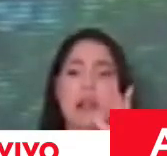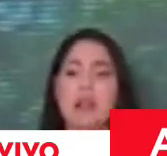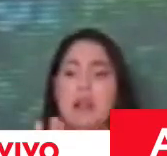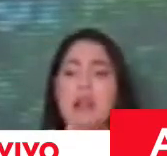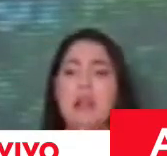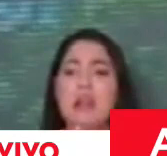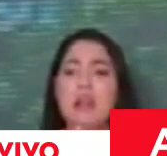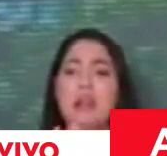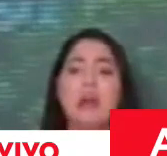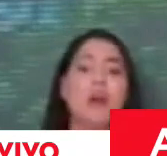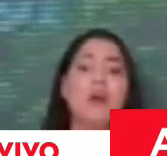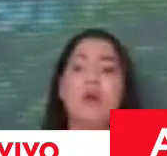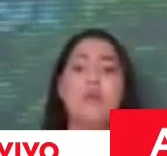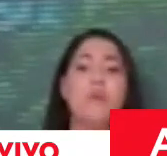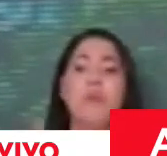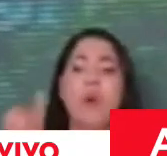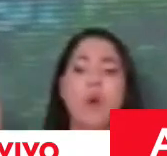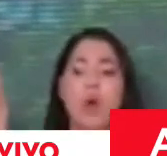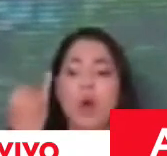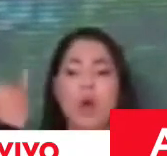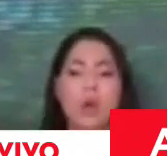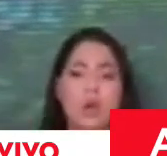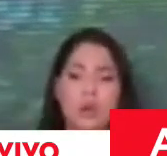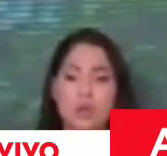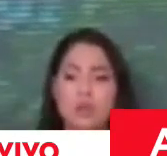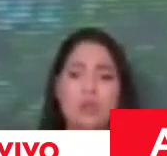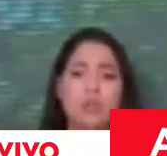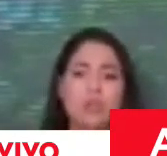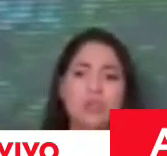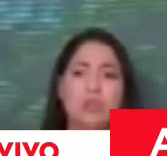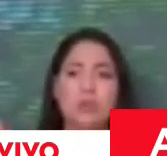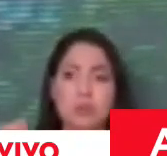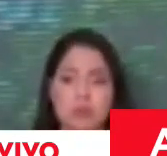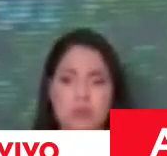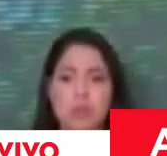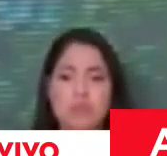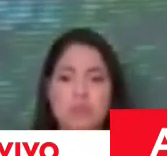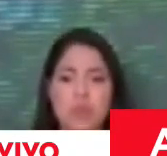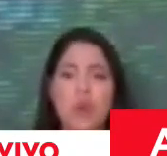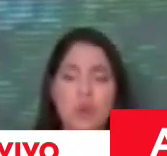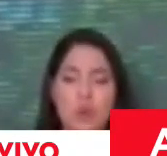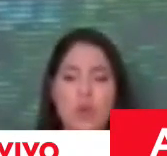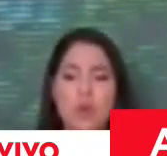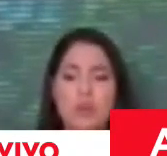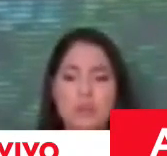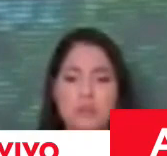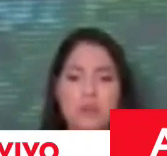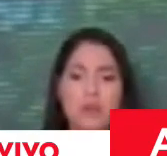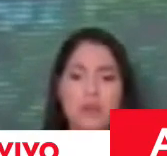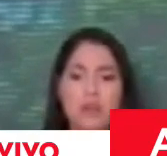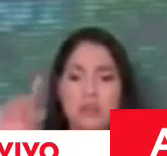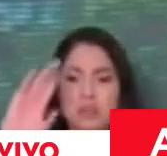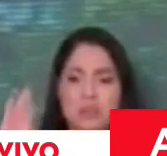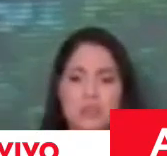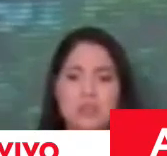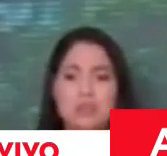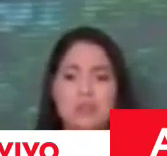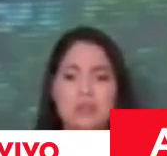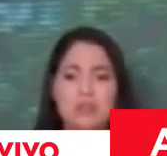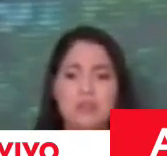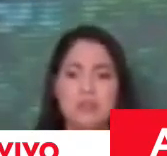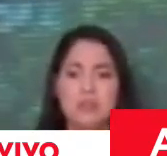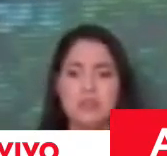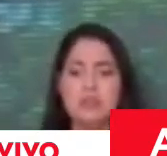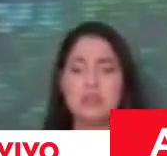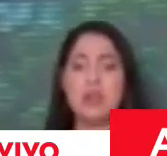maior instrumento de poder e de corrosão à democracia hoje existente, que é